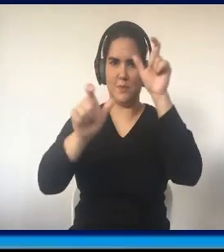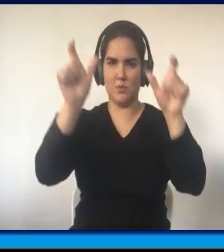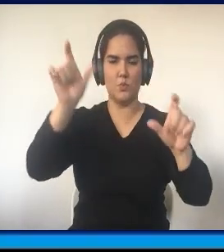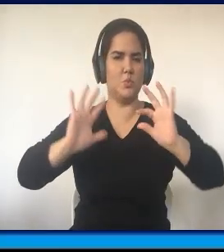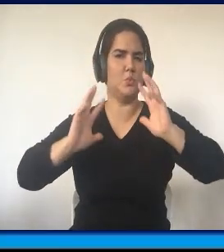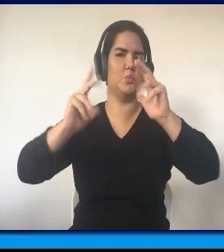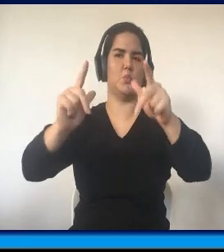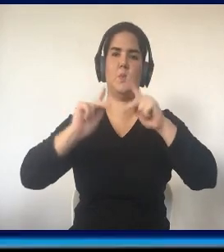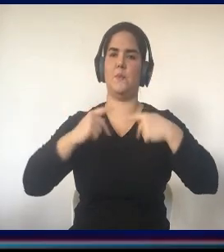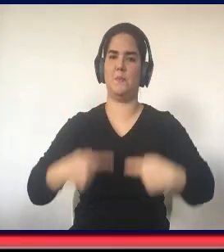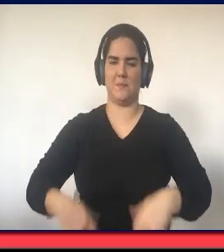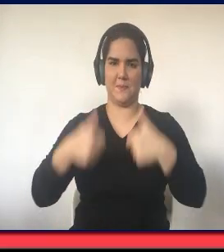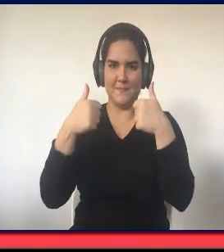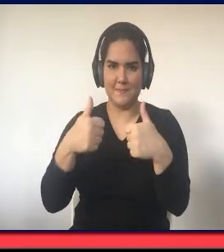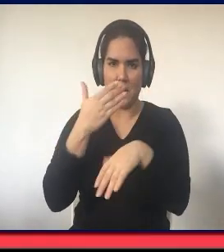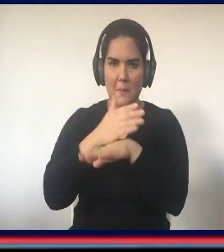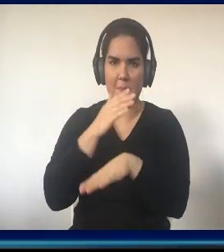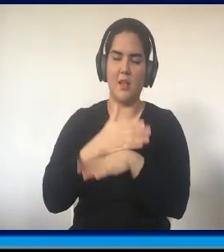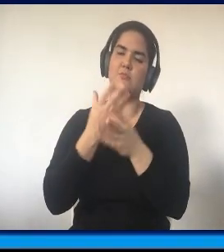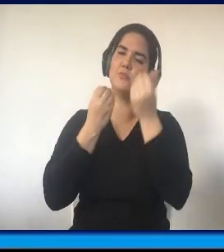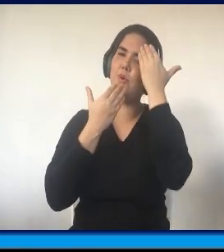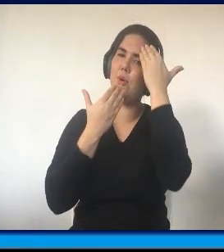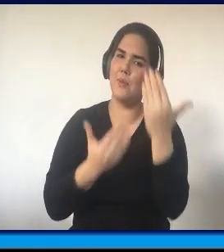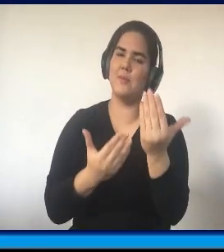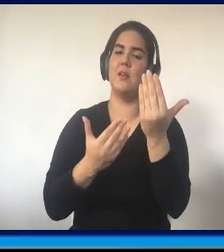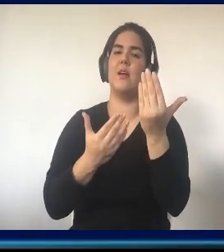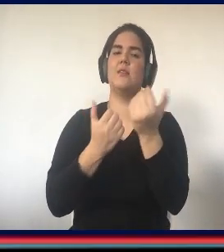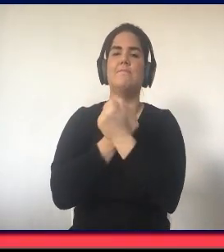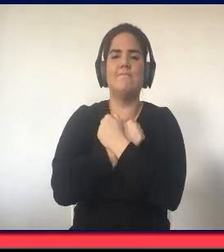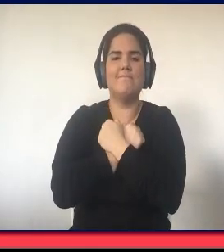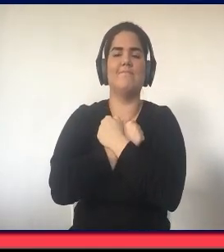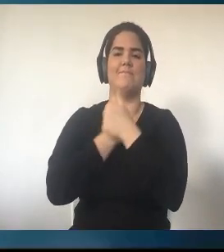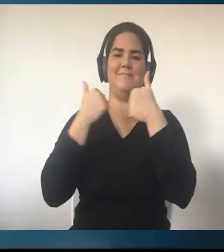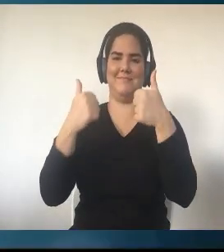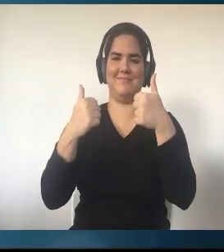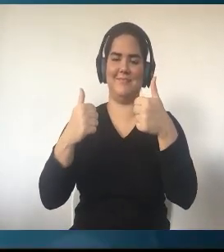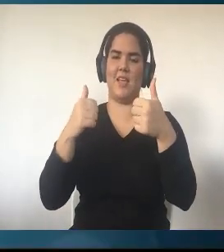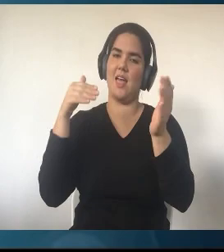tá bom, gente? Agradeço muito, abraços lúdicos e até a próxima.